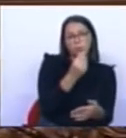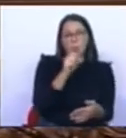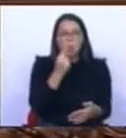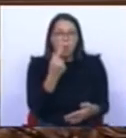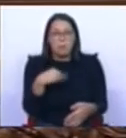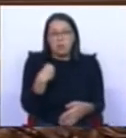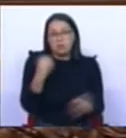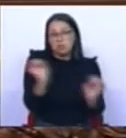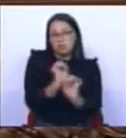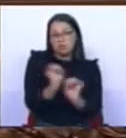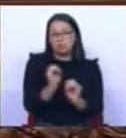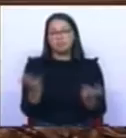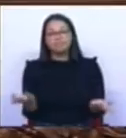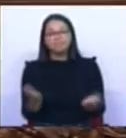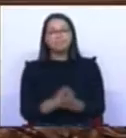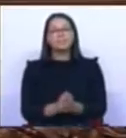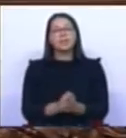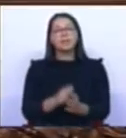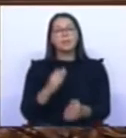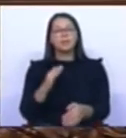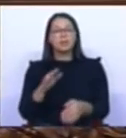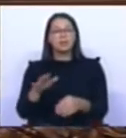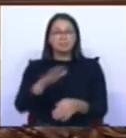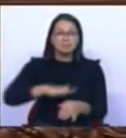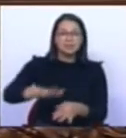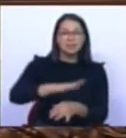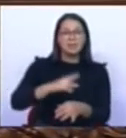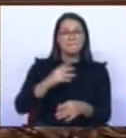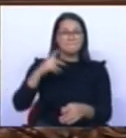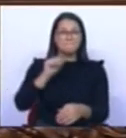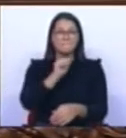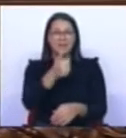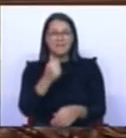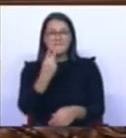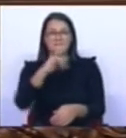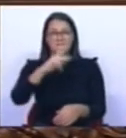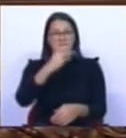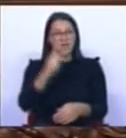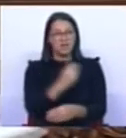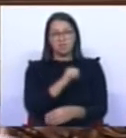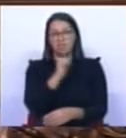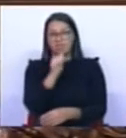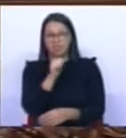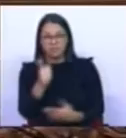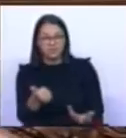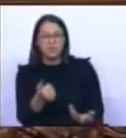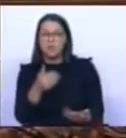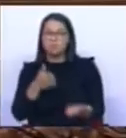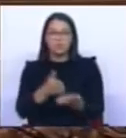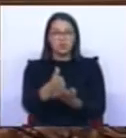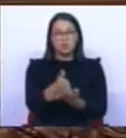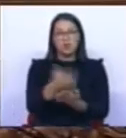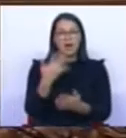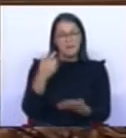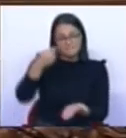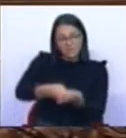pagaram milhares de euros para matar centenas de veados. A uma outra escala pagarão milhões de euros para continuarem a poluir. Outro